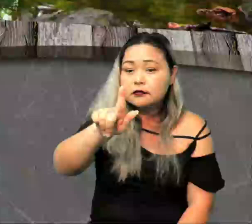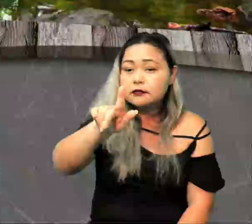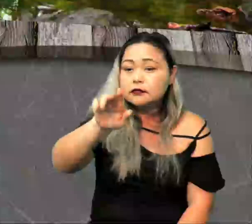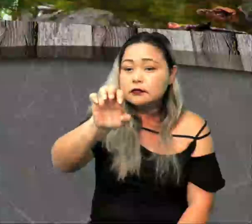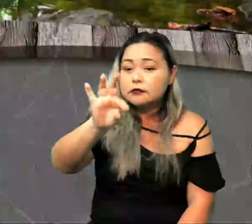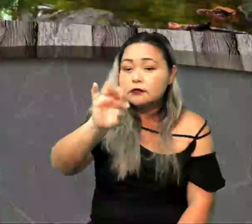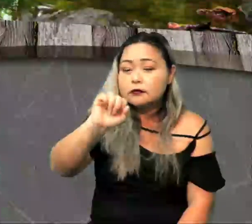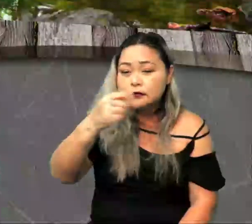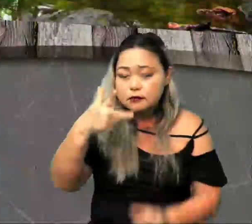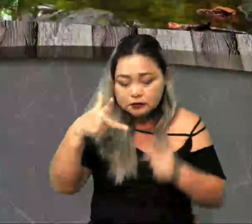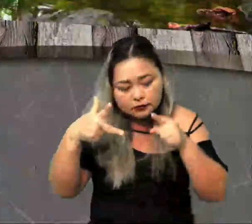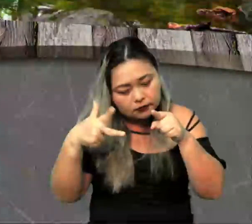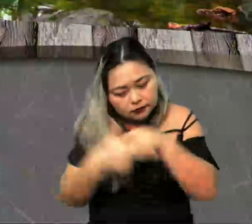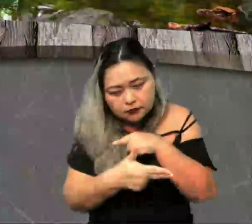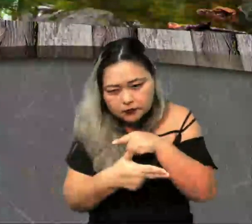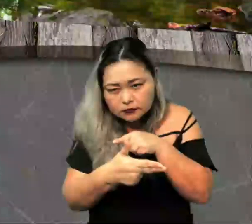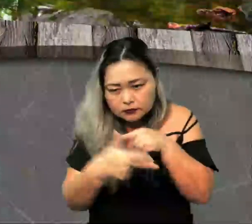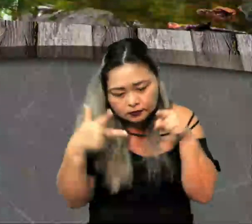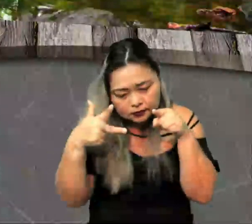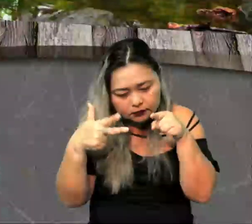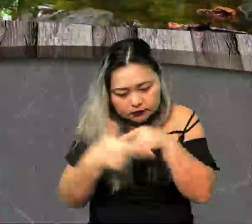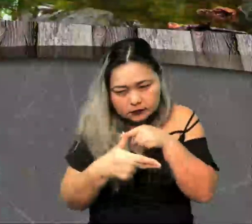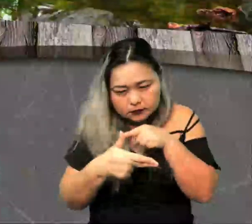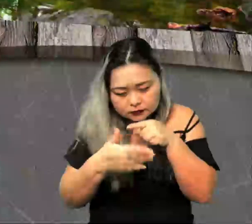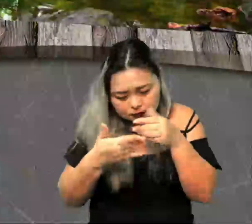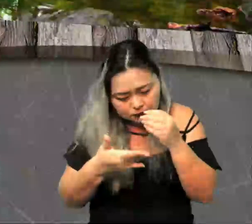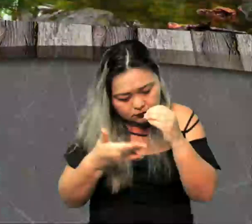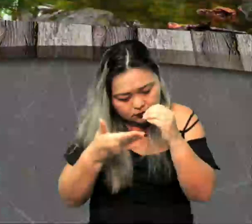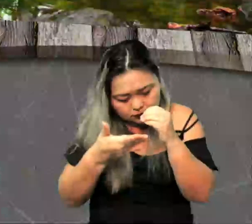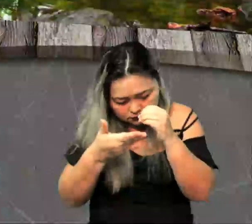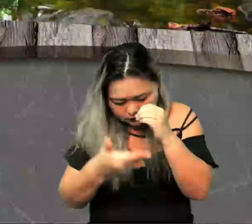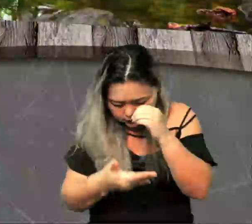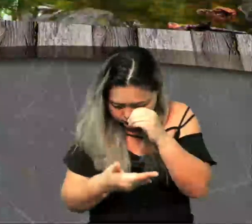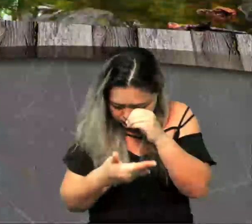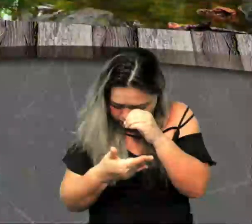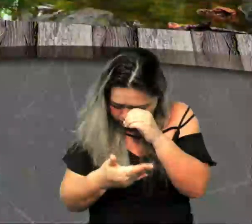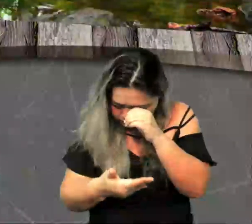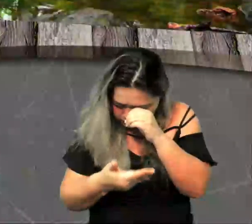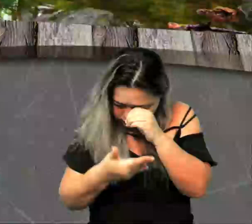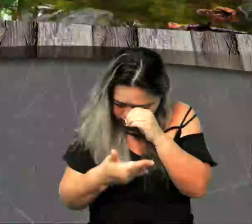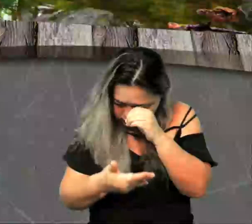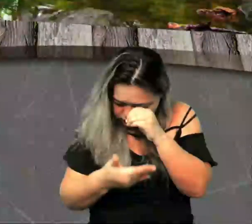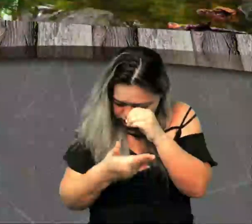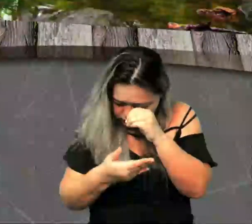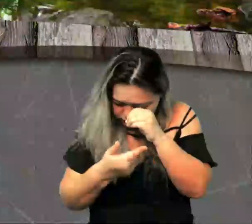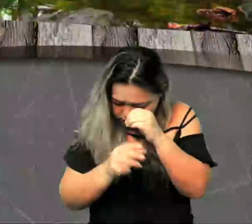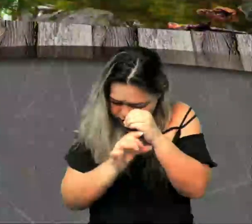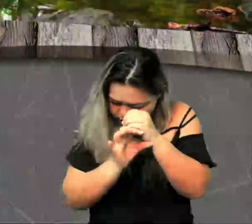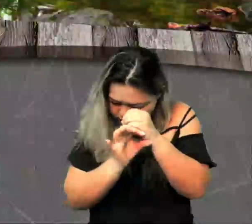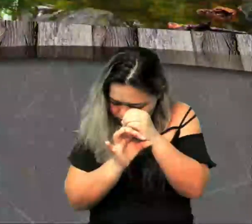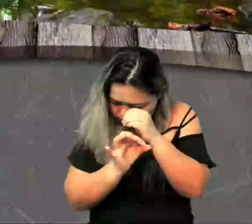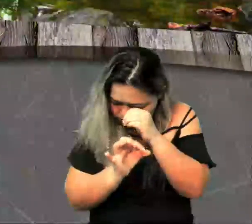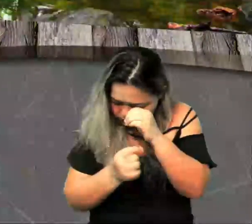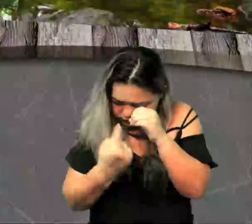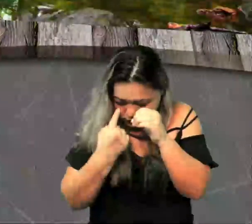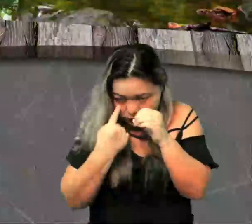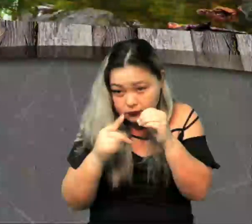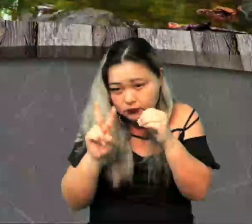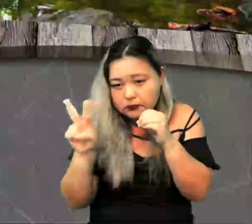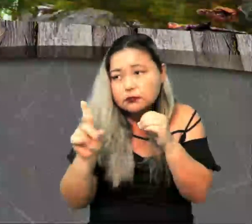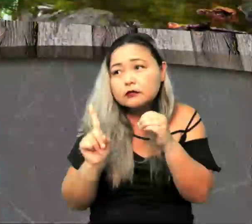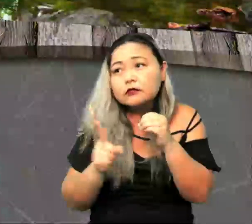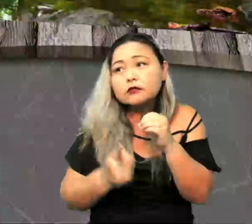lâminazinha bem fininha, né? E aí colocou naquele microscópio dele monocular. Depois vocês vão ver a imagem